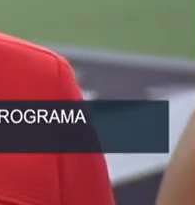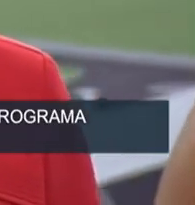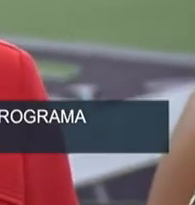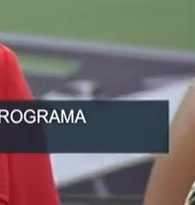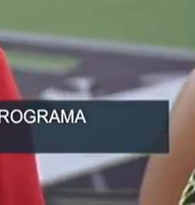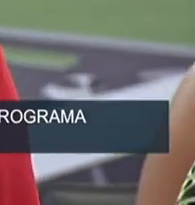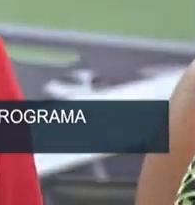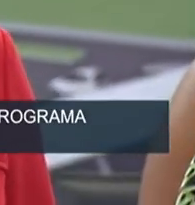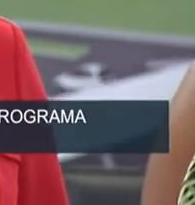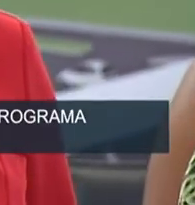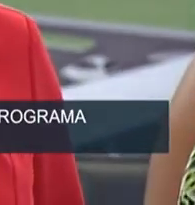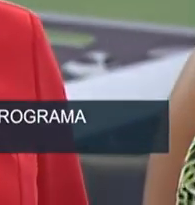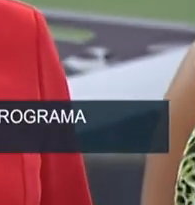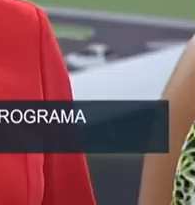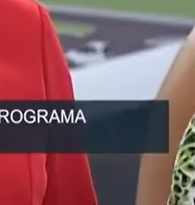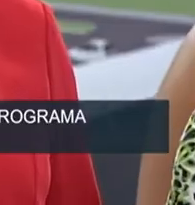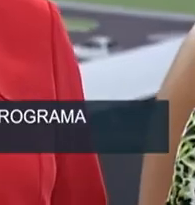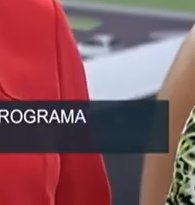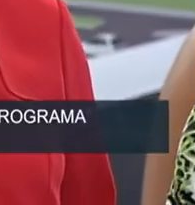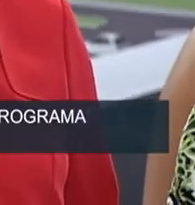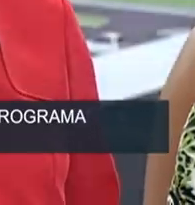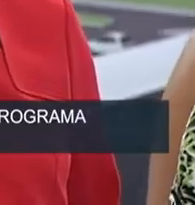E aí